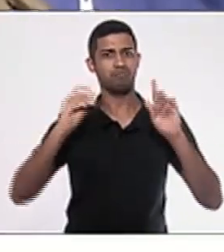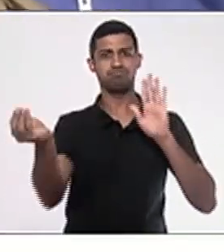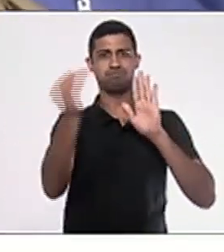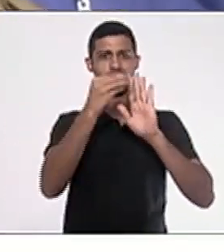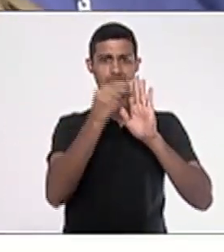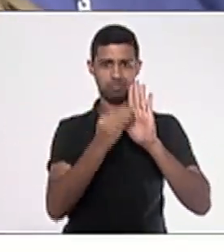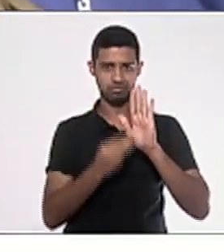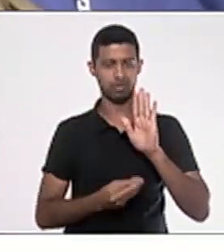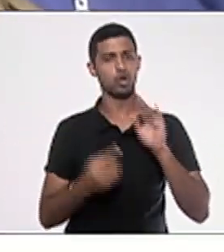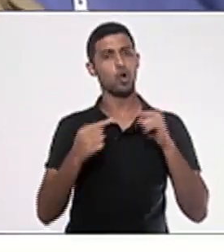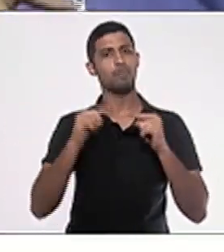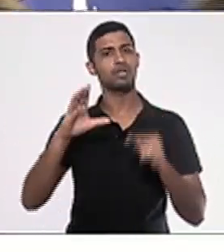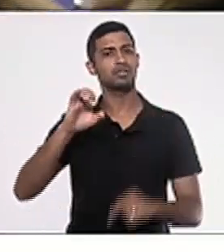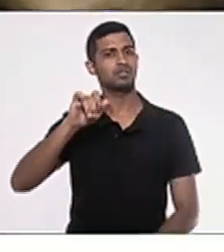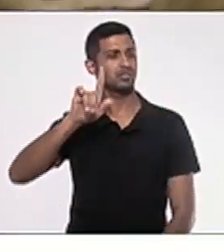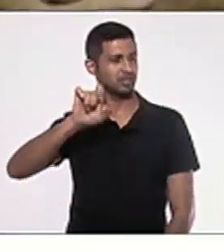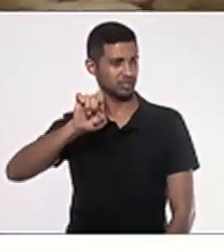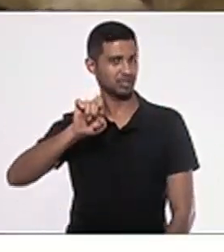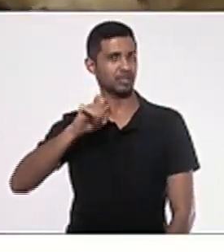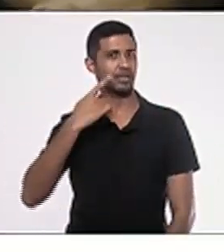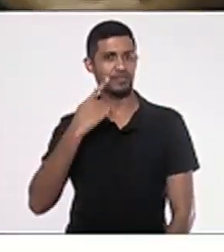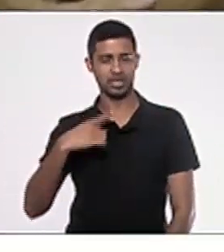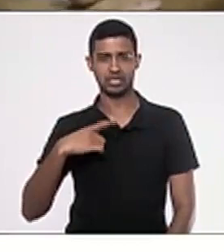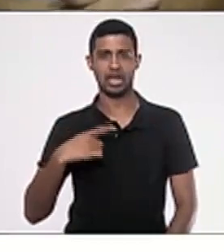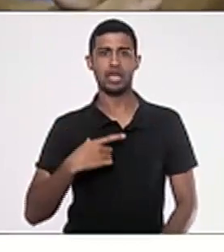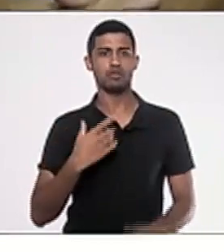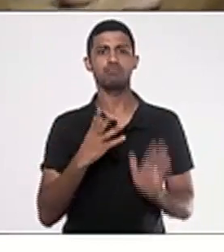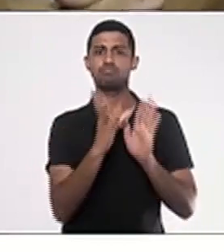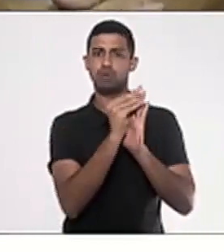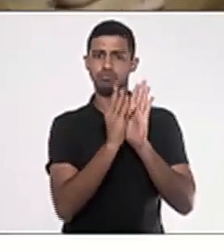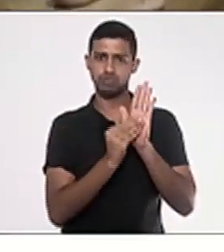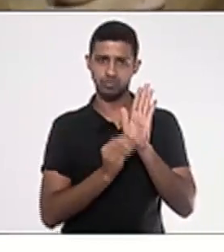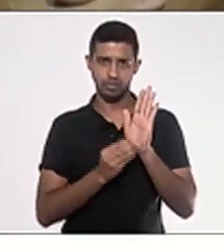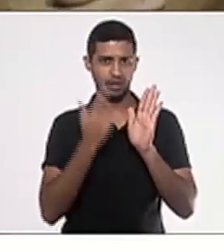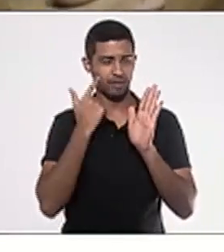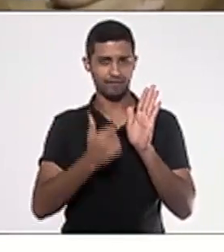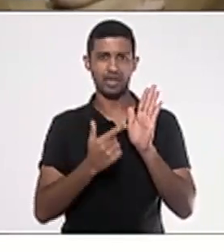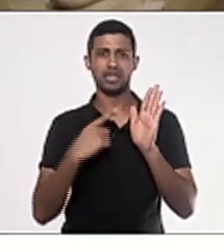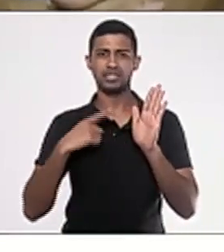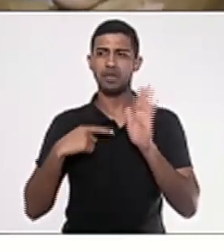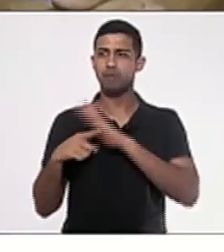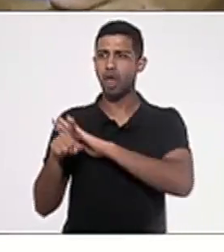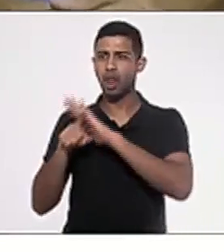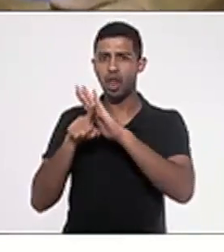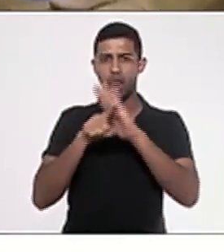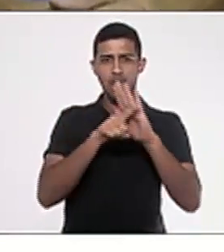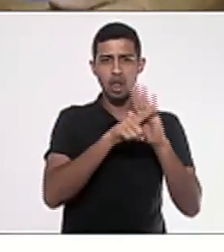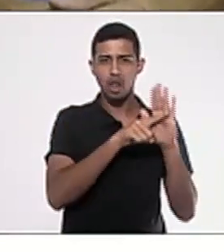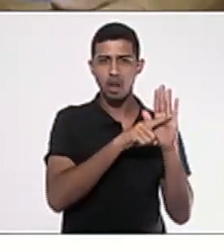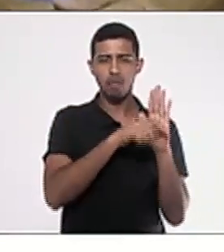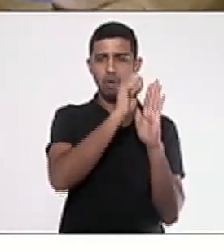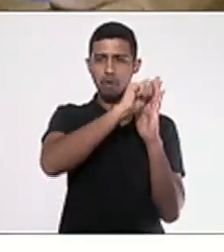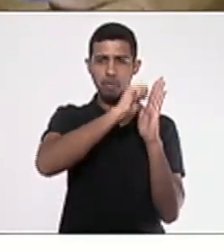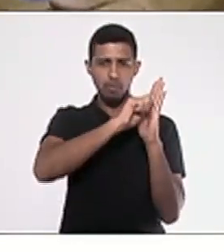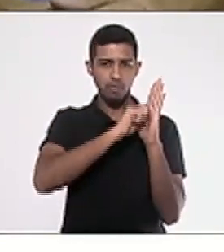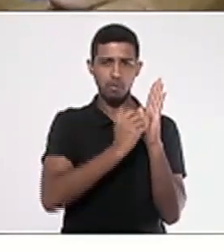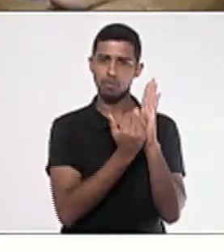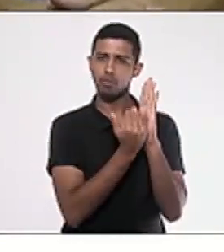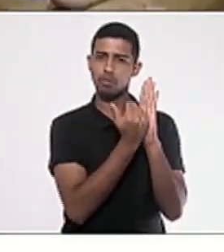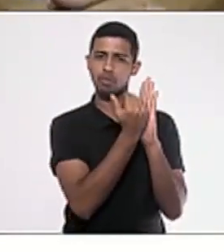SEDAI. Eu trouxe aqui um material também, um breve levantamento que nós fizemos lá em